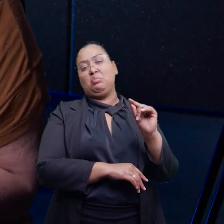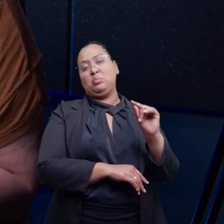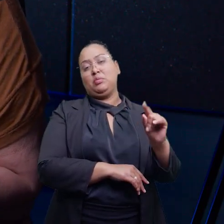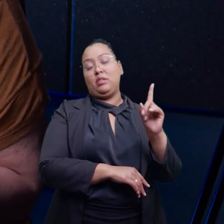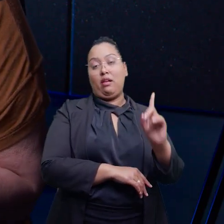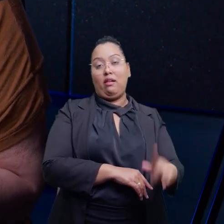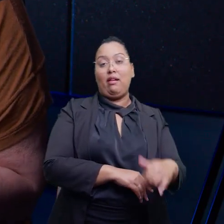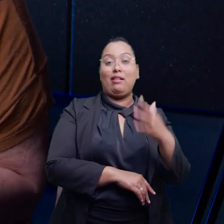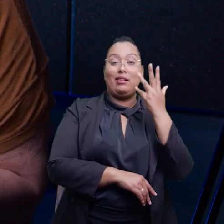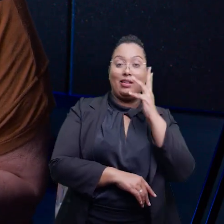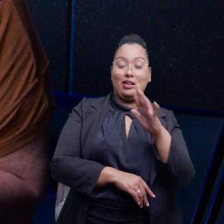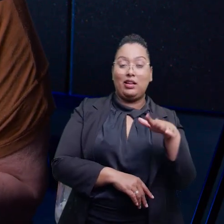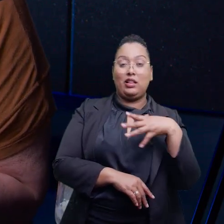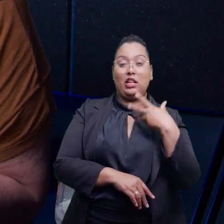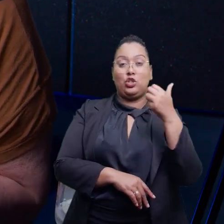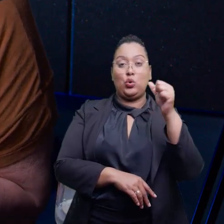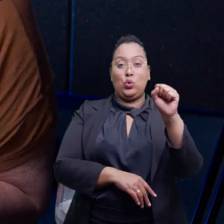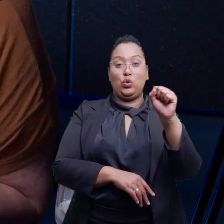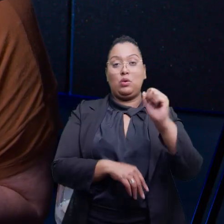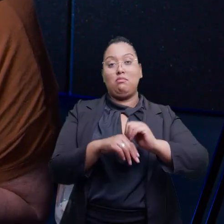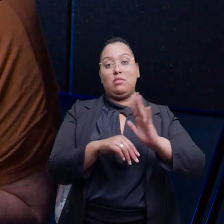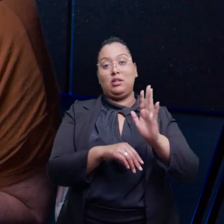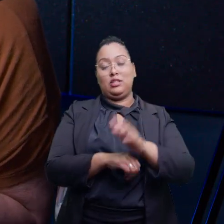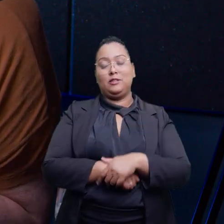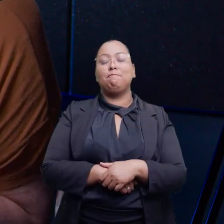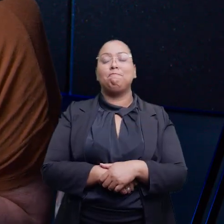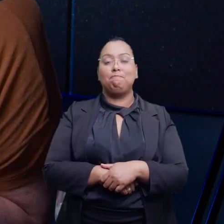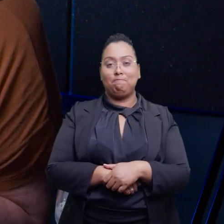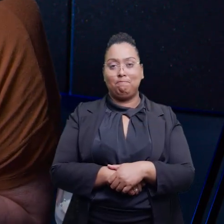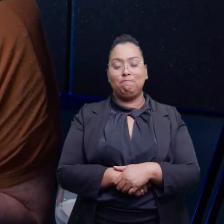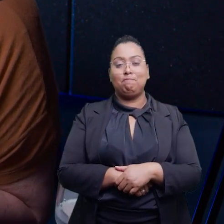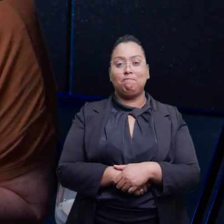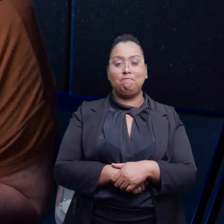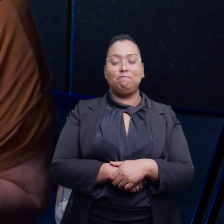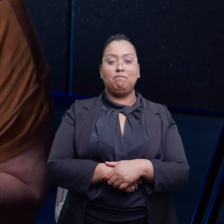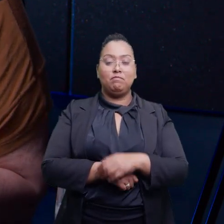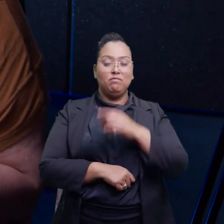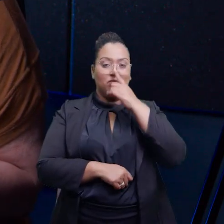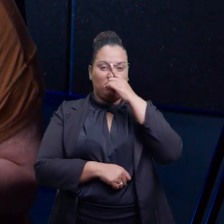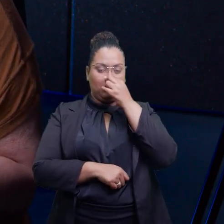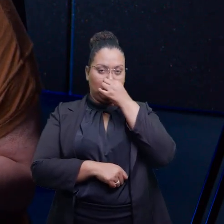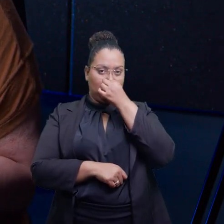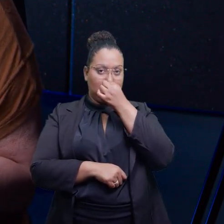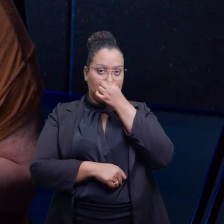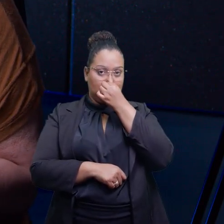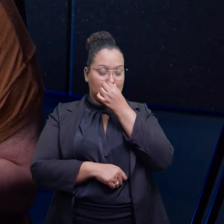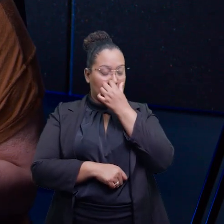de crianças com mais de 8 anos de idade.